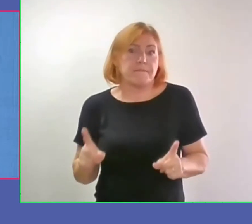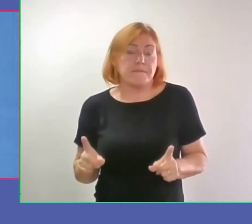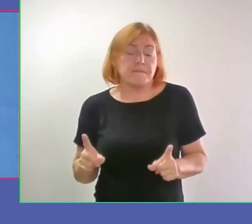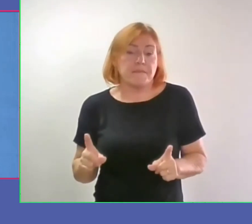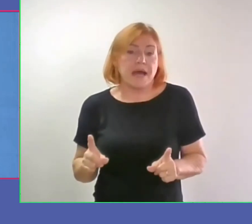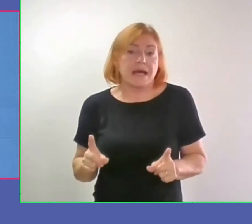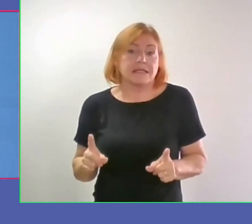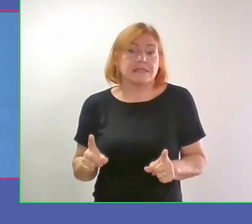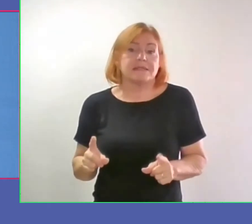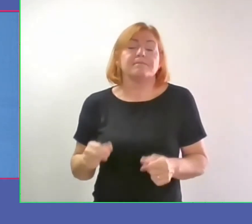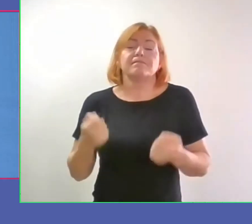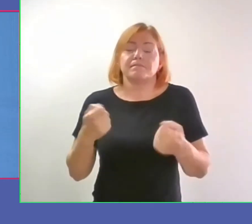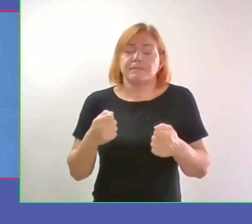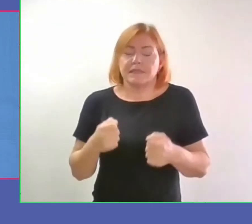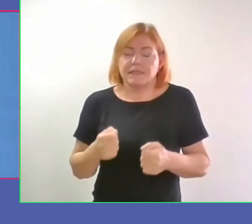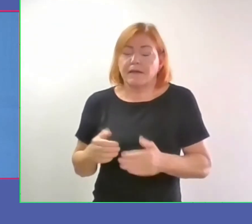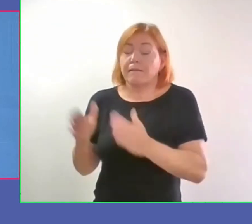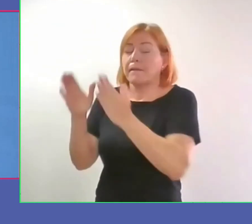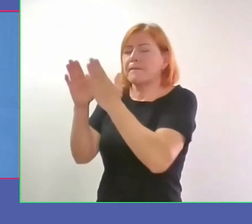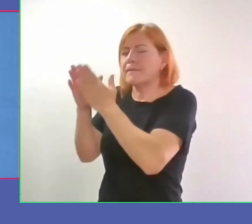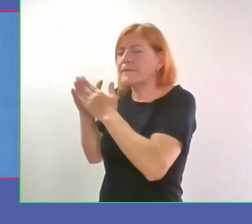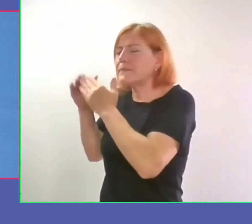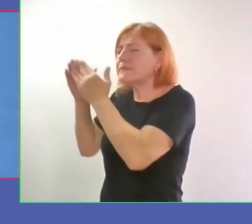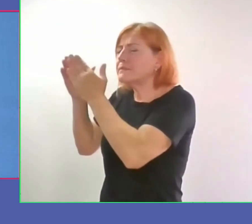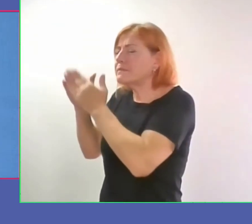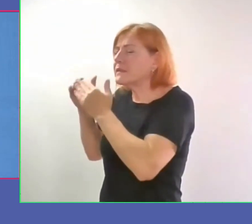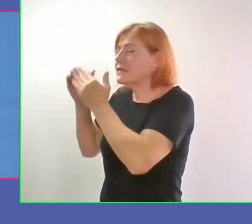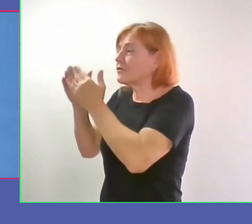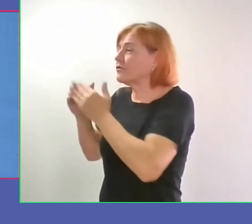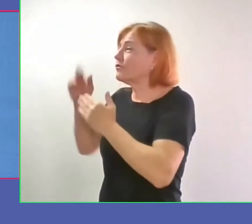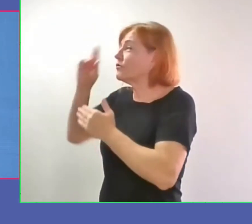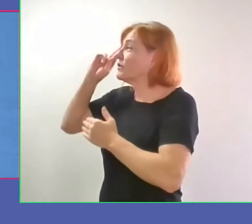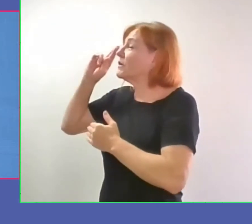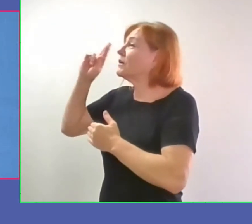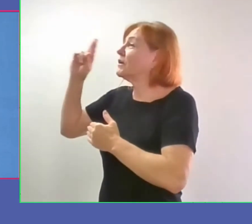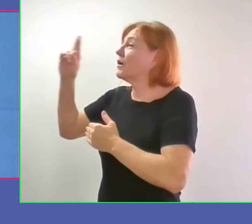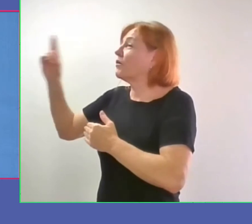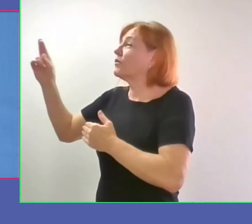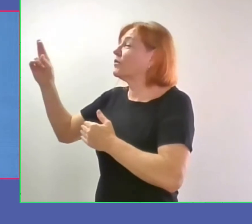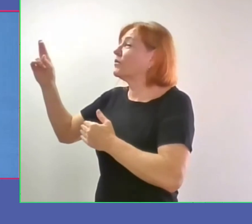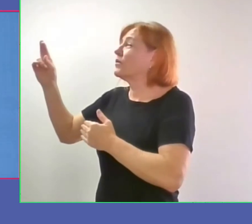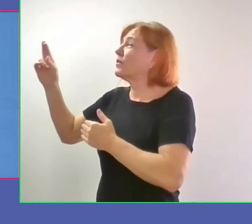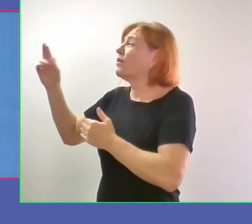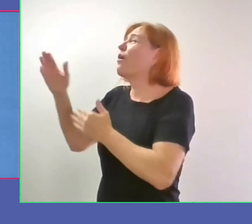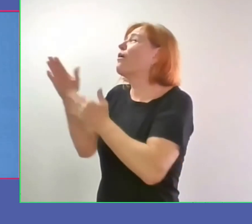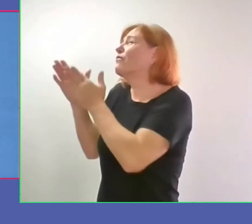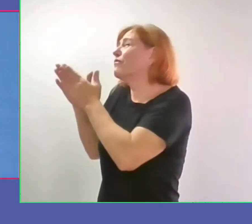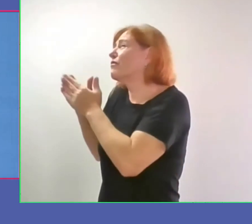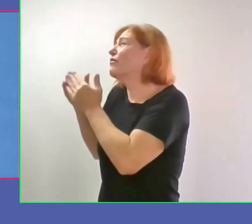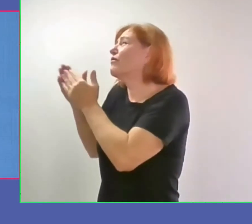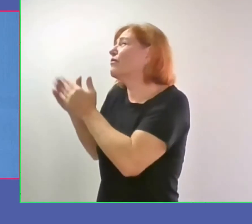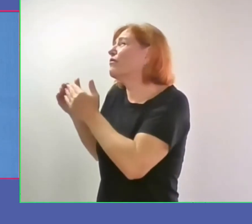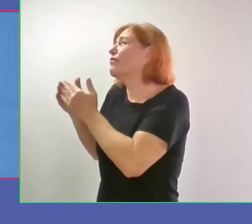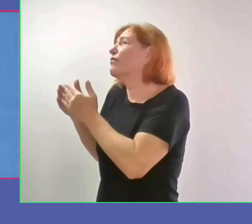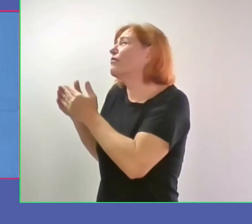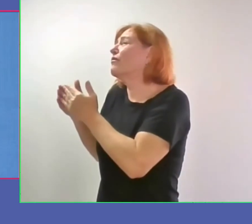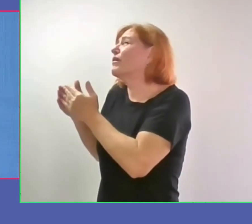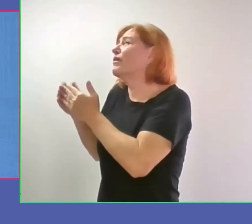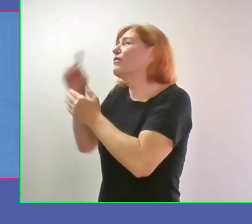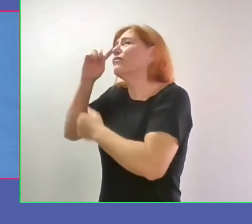seara, que é Deus, que mande trabalhadores para a sua seara. Irmãos, graças a Deus, hoje Deus